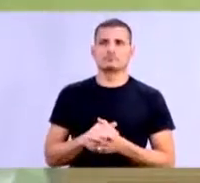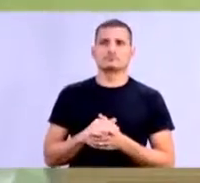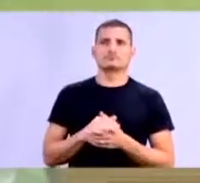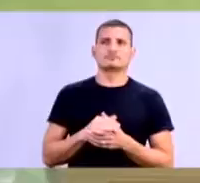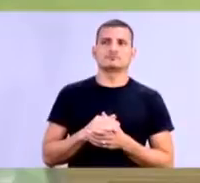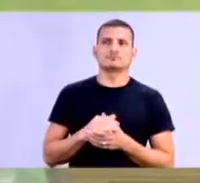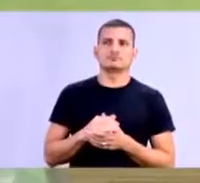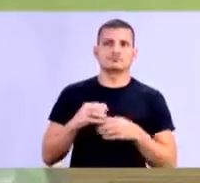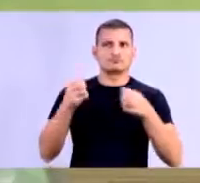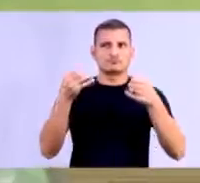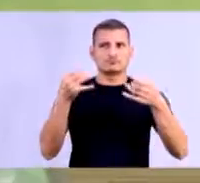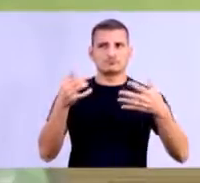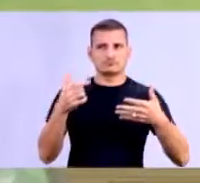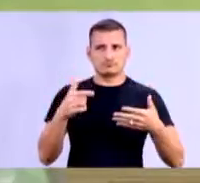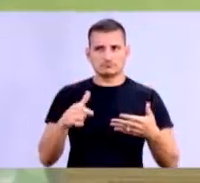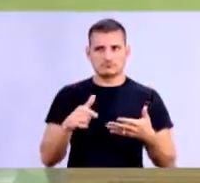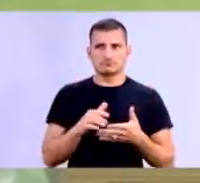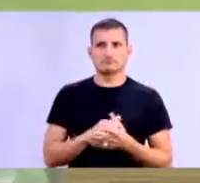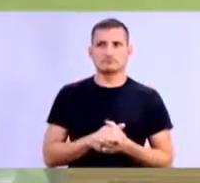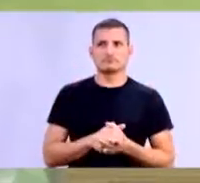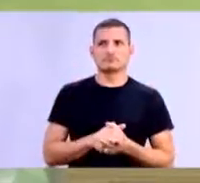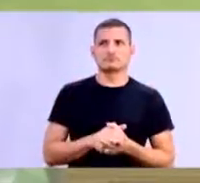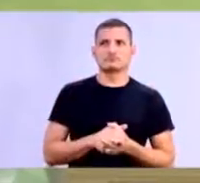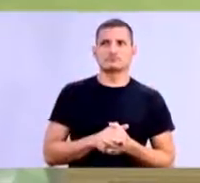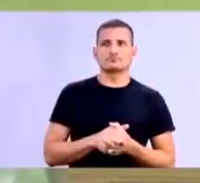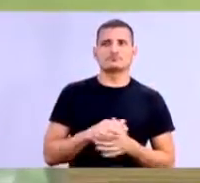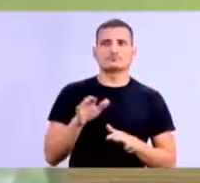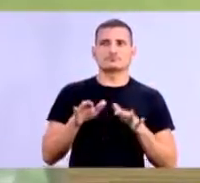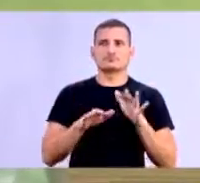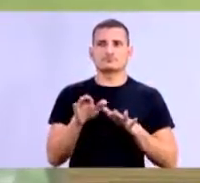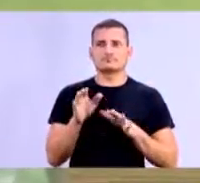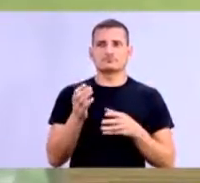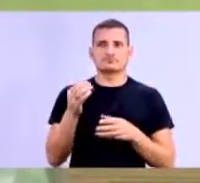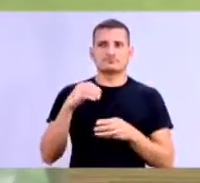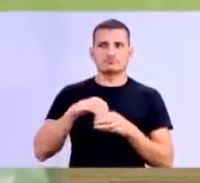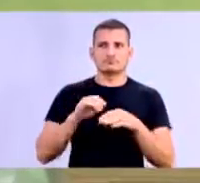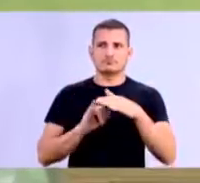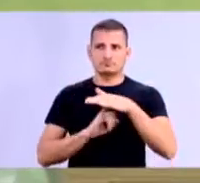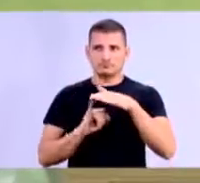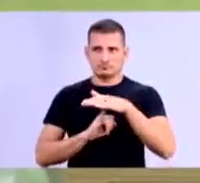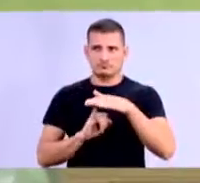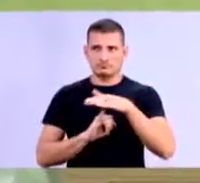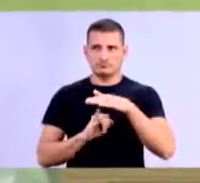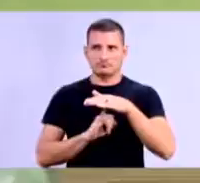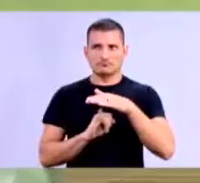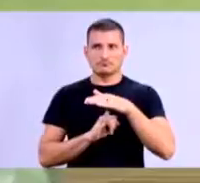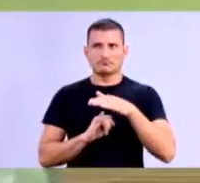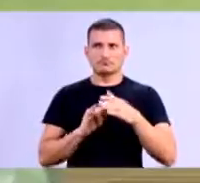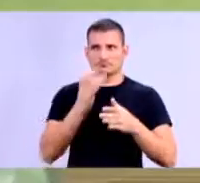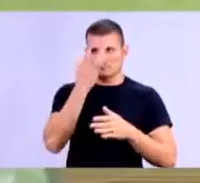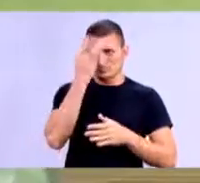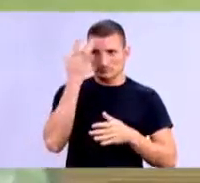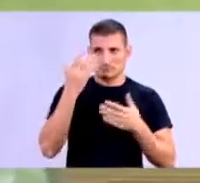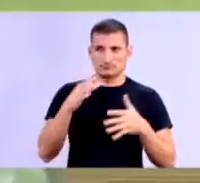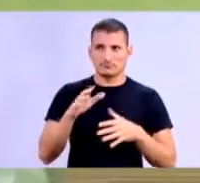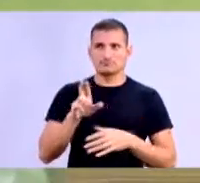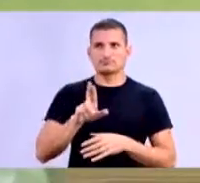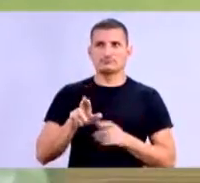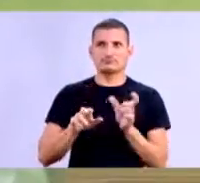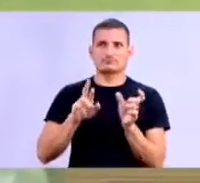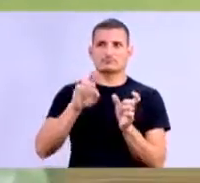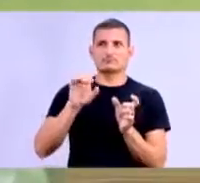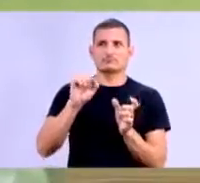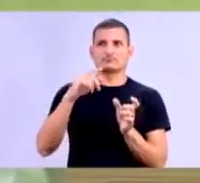aí dos fechos para dizer para vocês, porque às vezes dentro de uma mesma instituição a pessoa não quer usar o